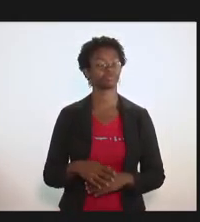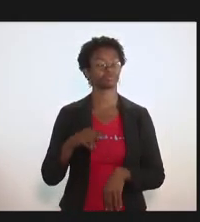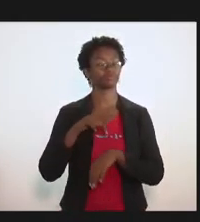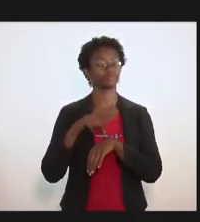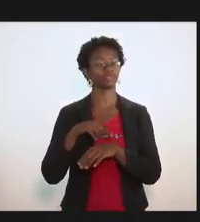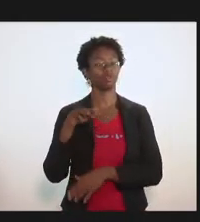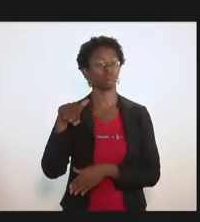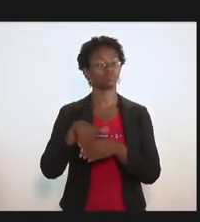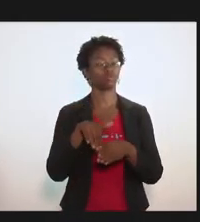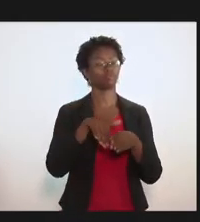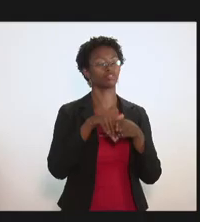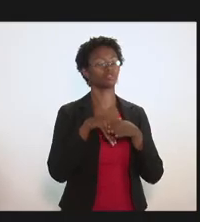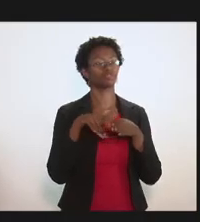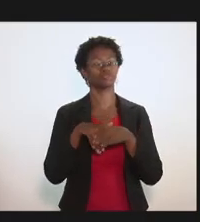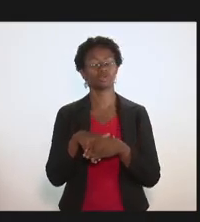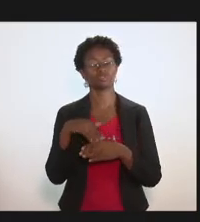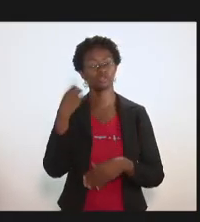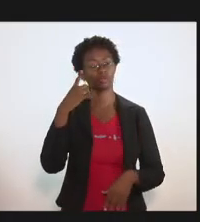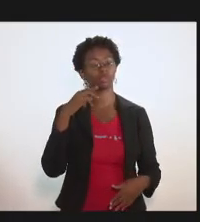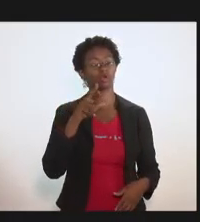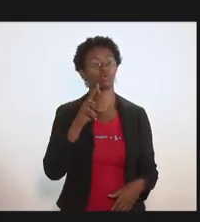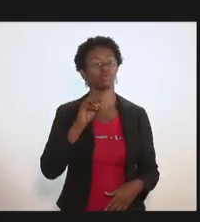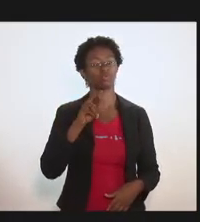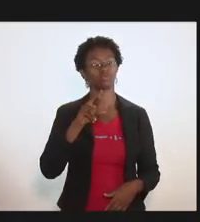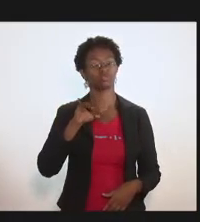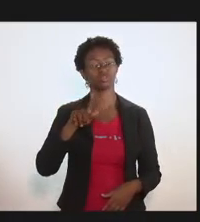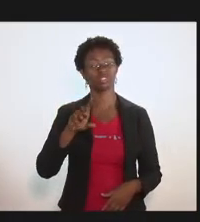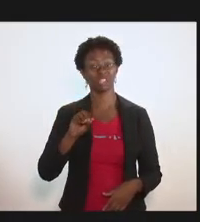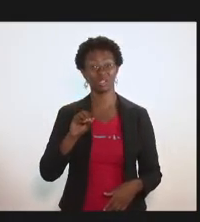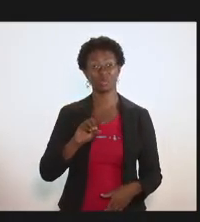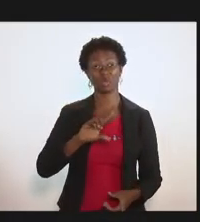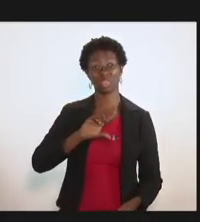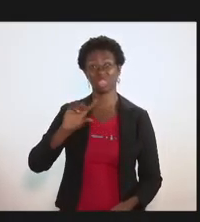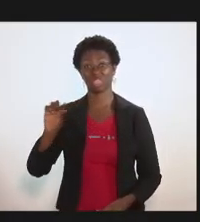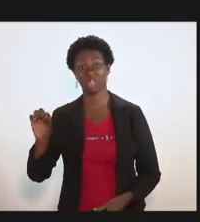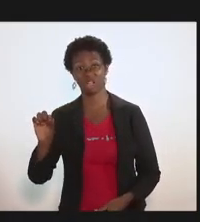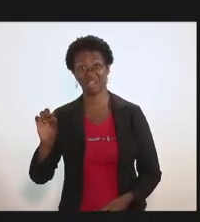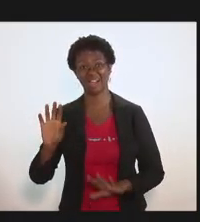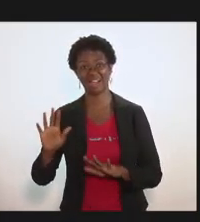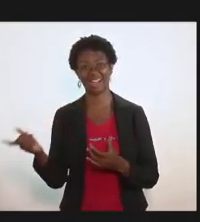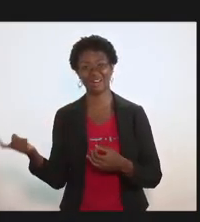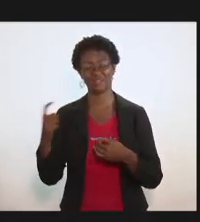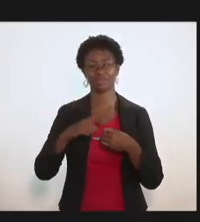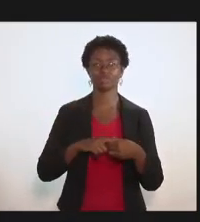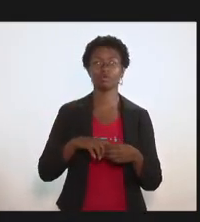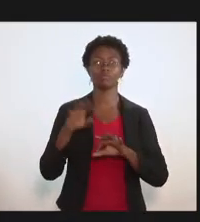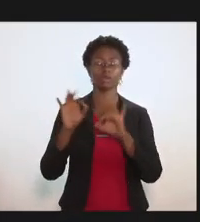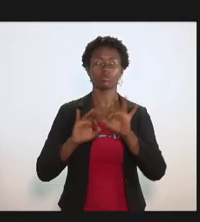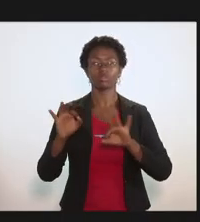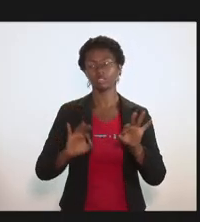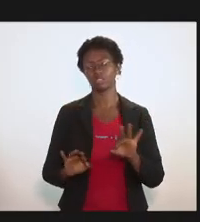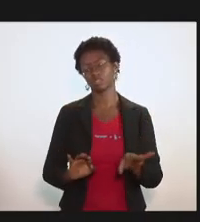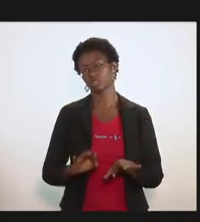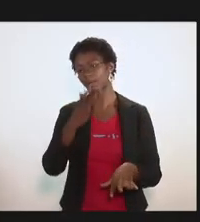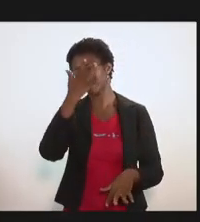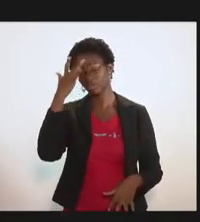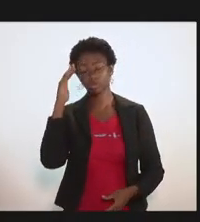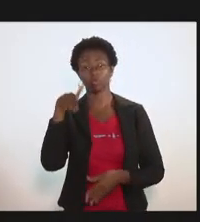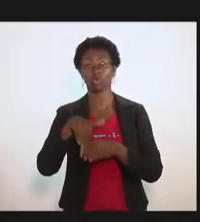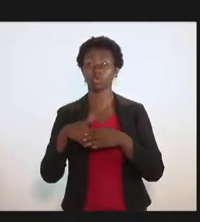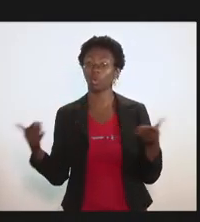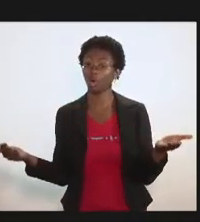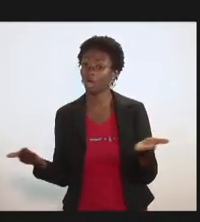quero inclusive parabenizar e declarar aqui que eu ia acompanhar e refazer o meu voto, porque